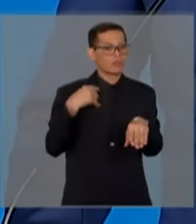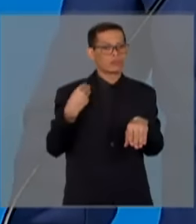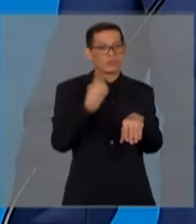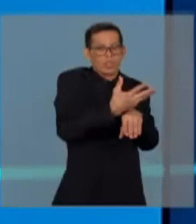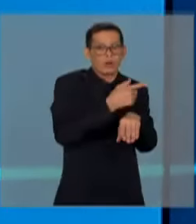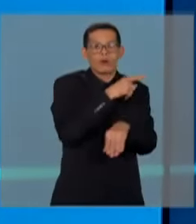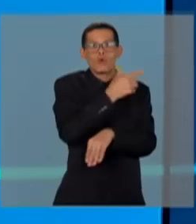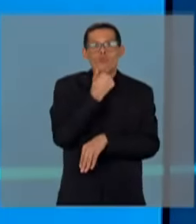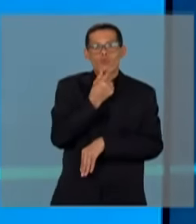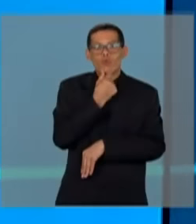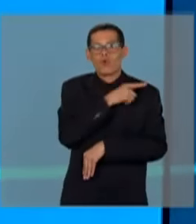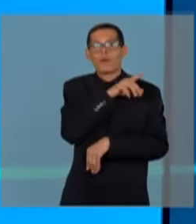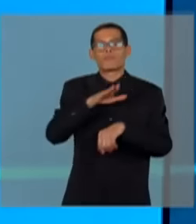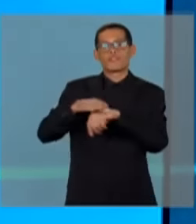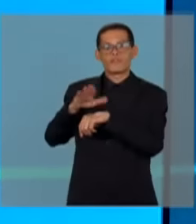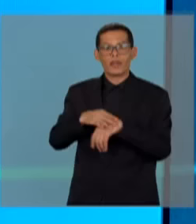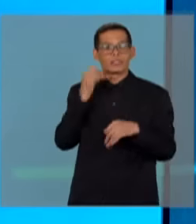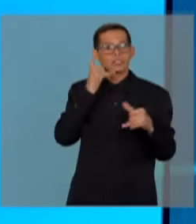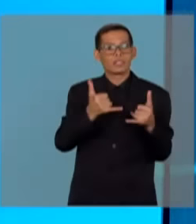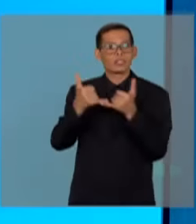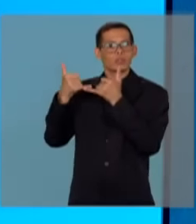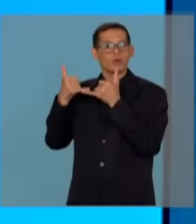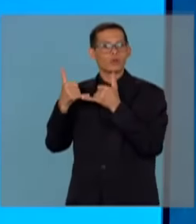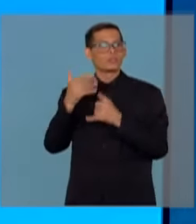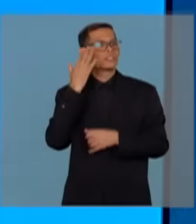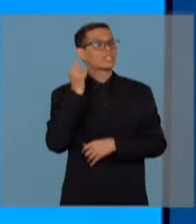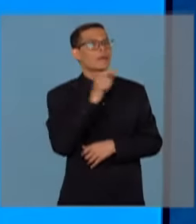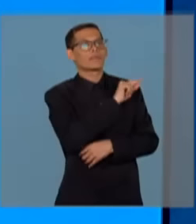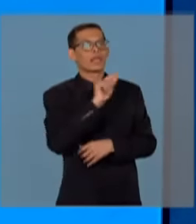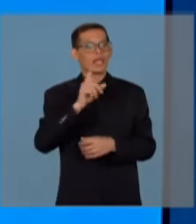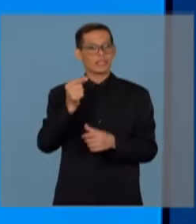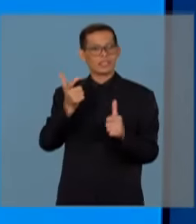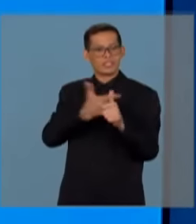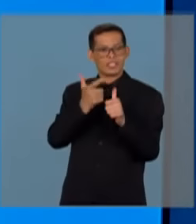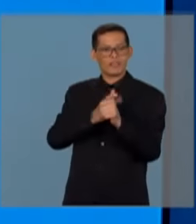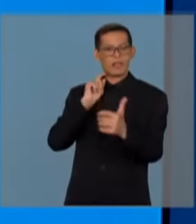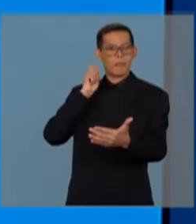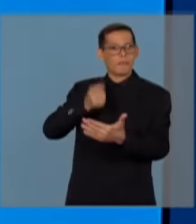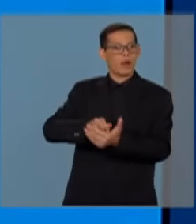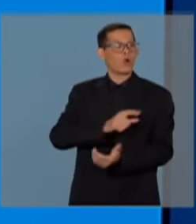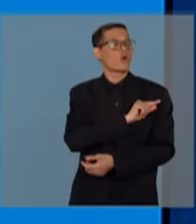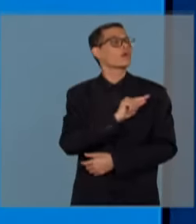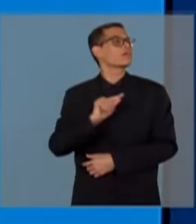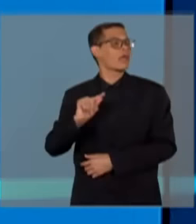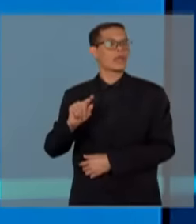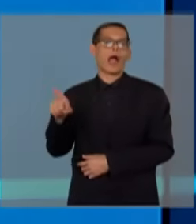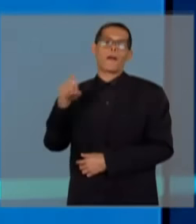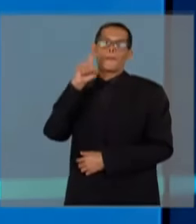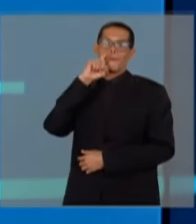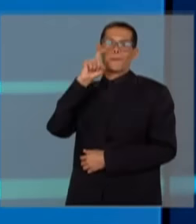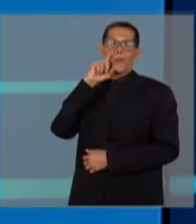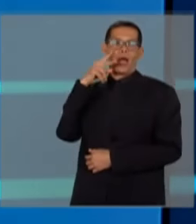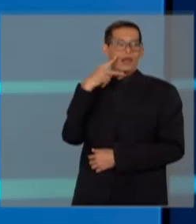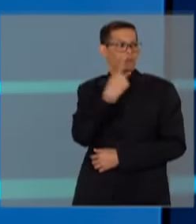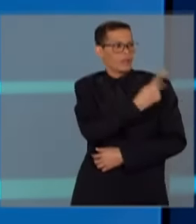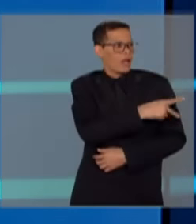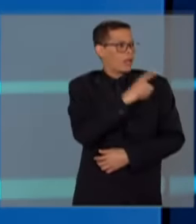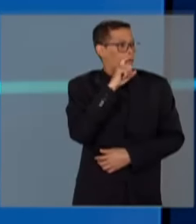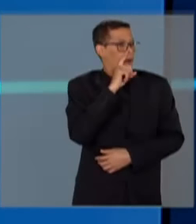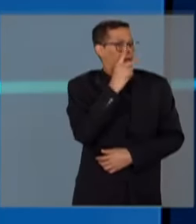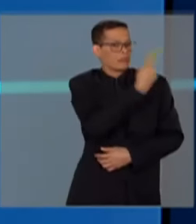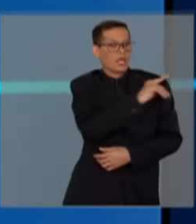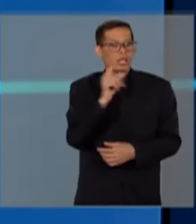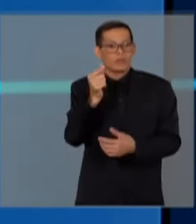ele não atendia sabe quem pagou a conta o papai ele com 35 anos Um marmanjo